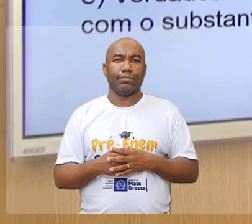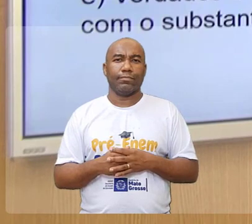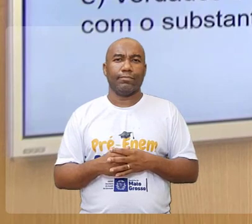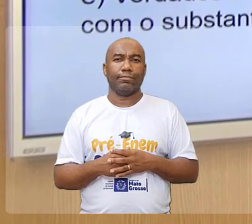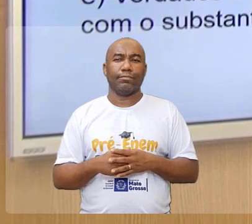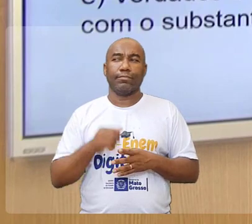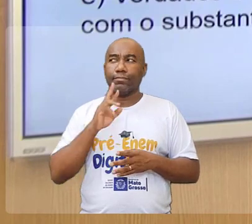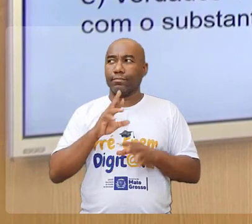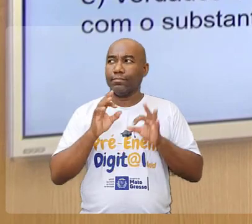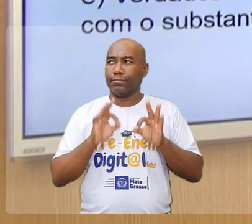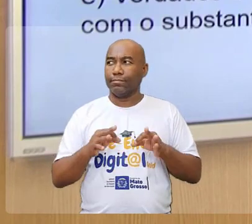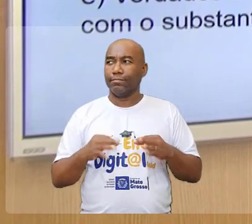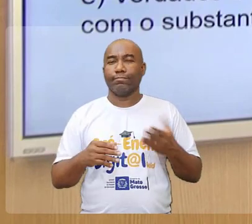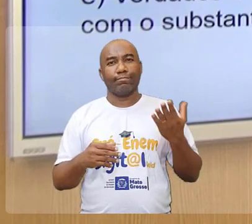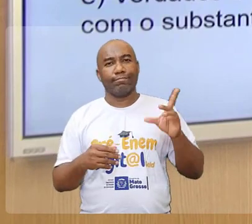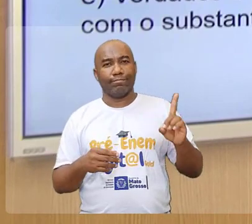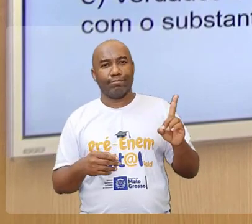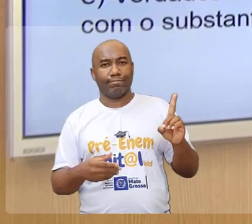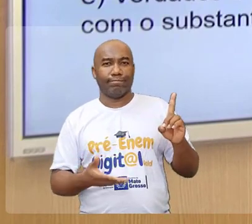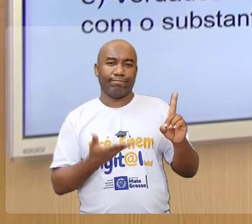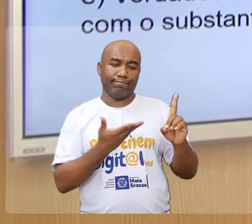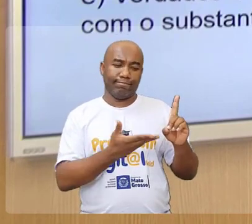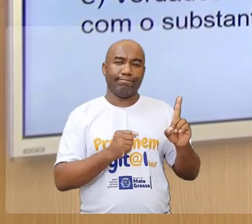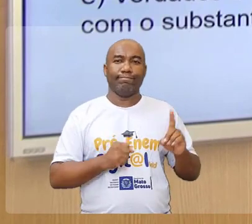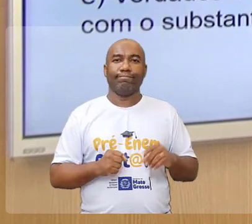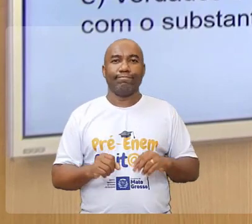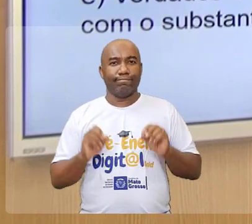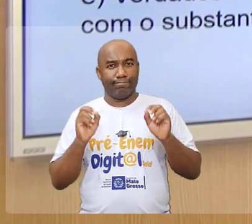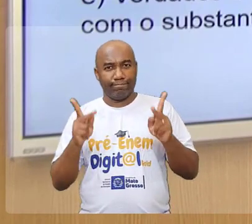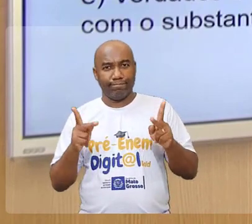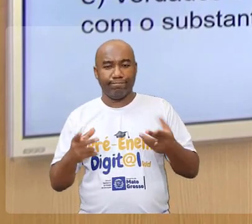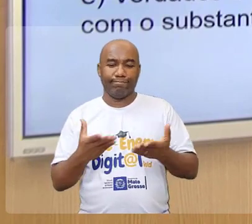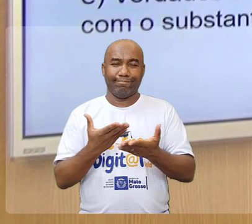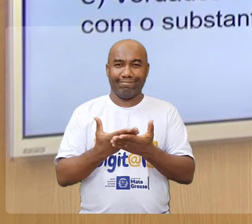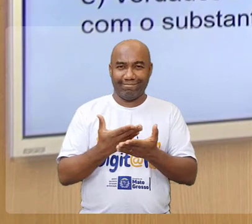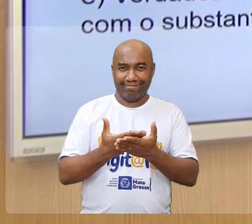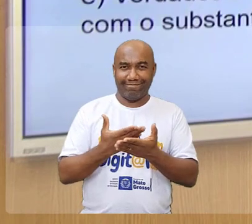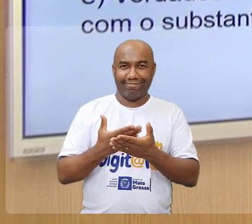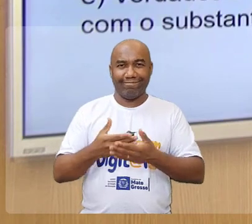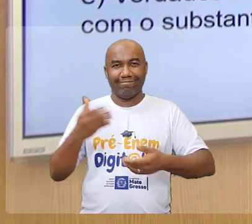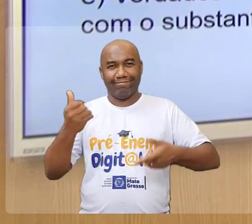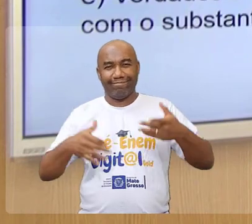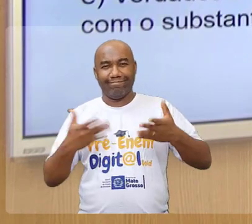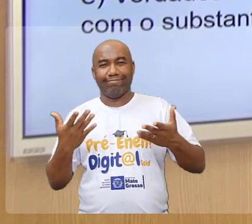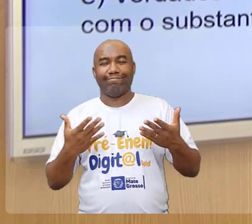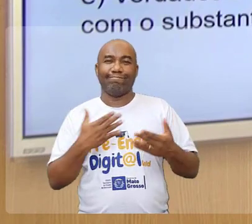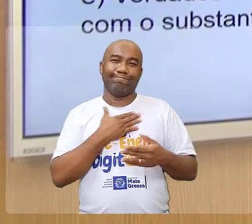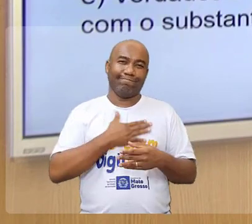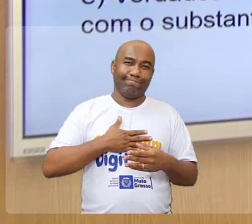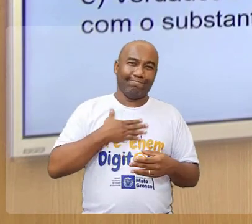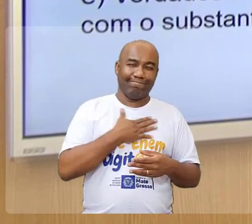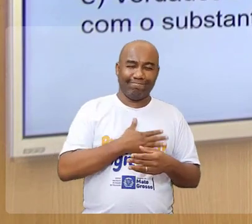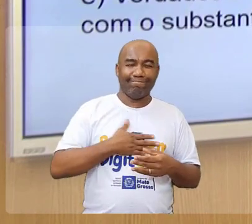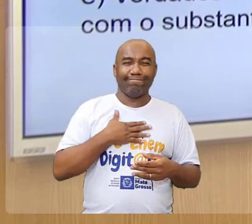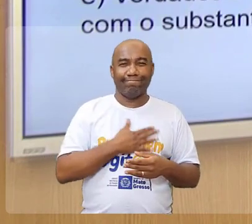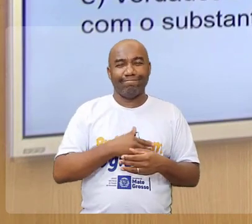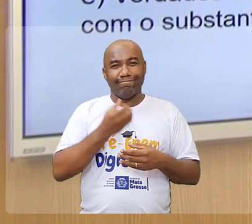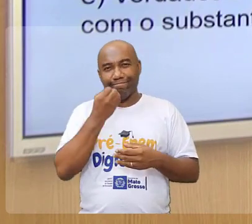Tradê. Ok, pessoal. Essa foi mais uma aula. Gostaríamos que vocês